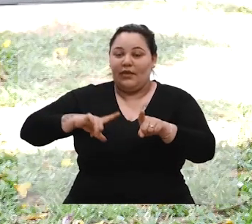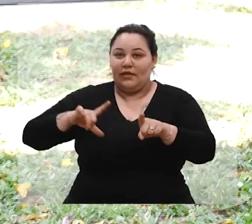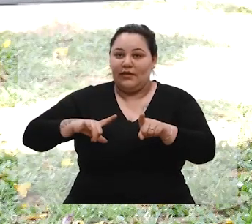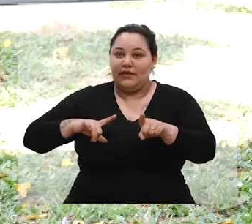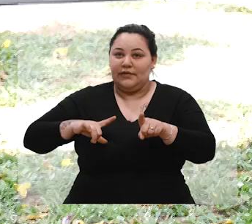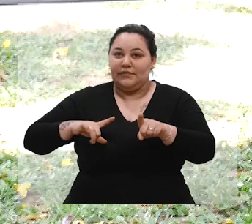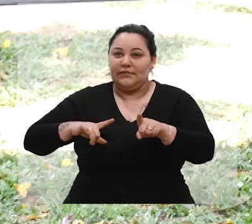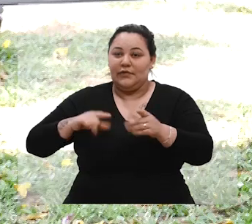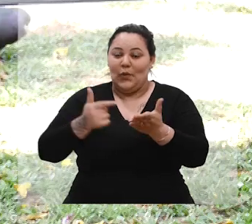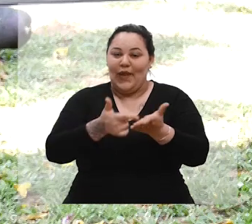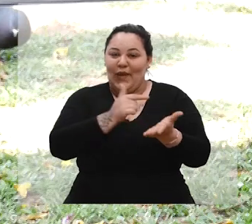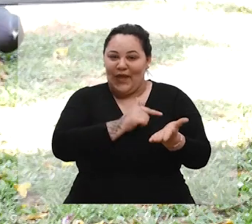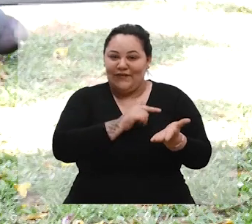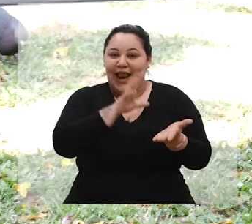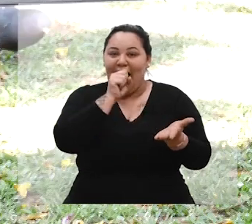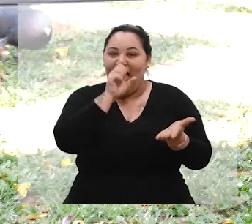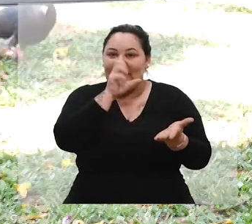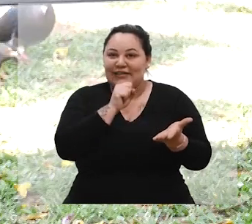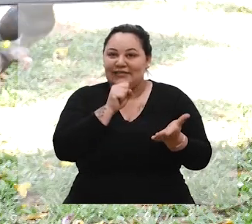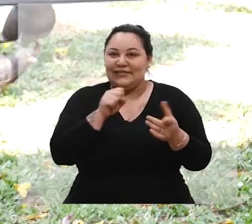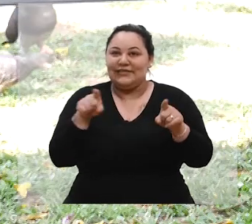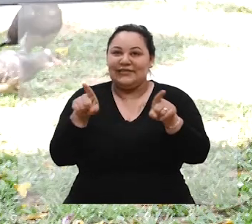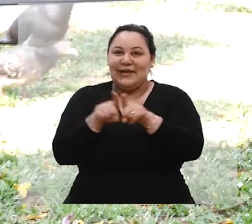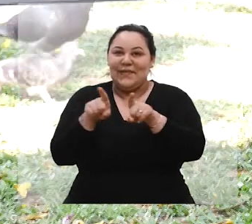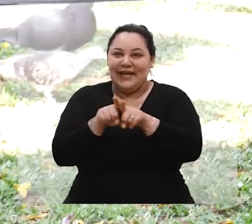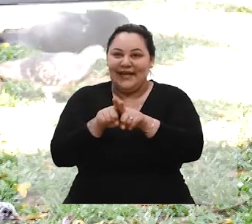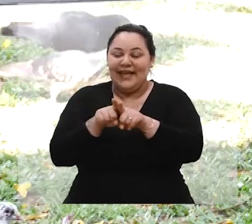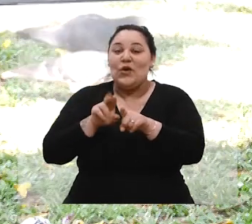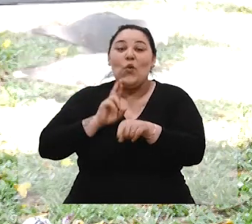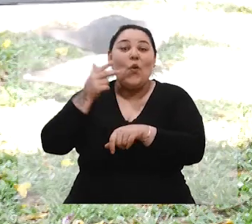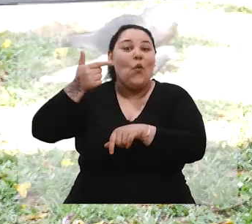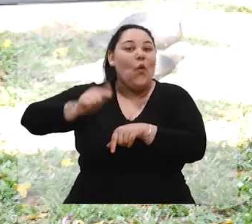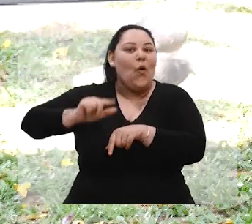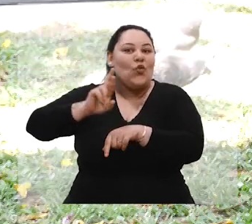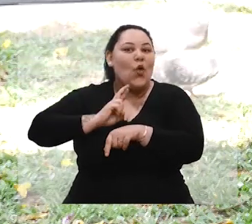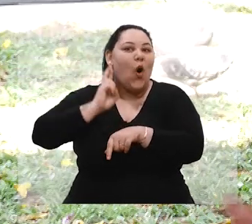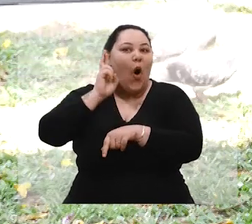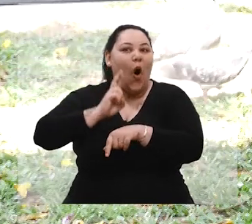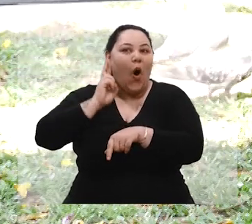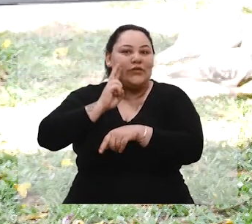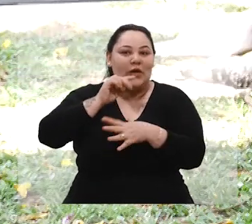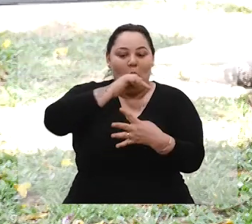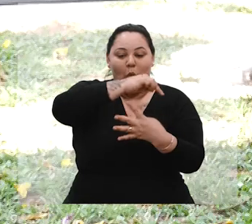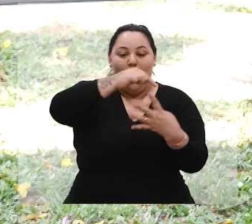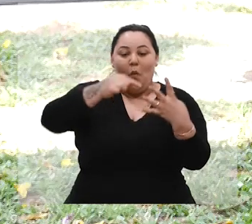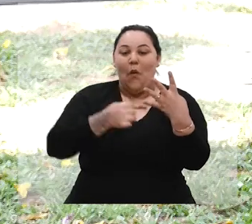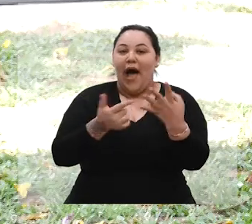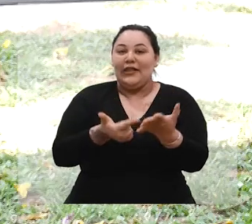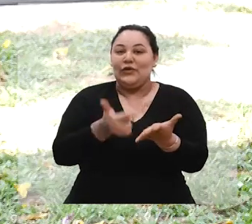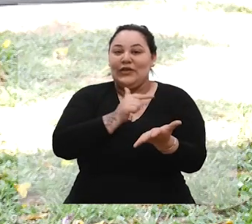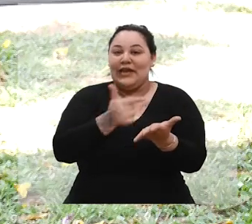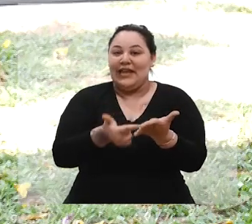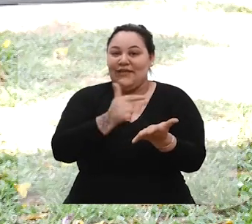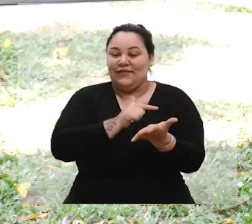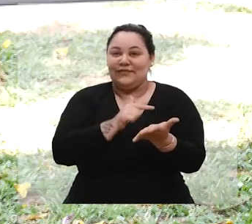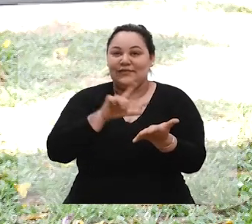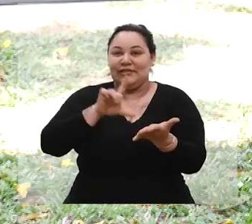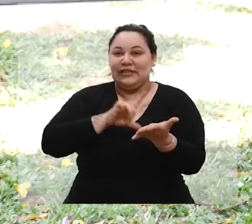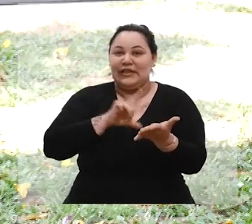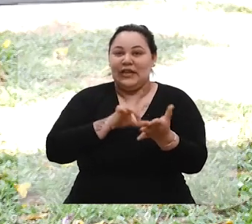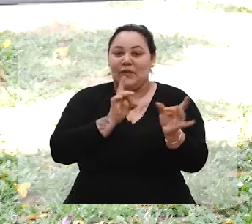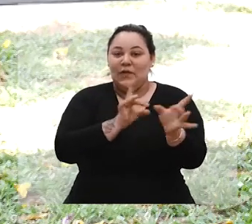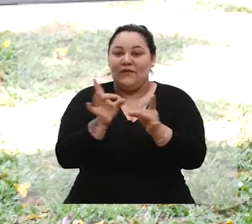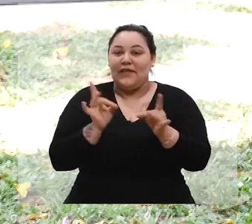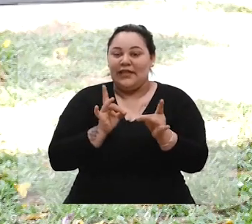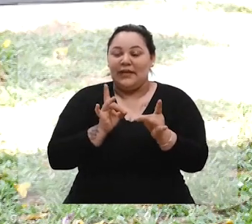Meu Vazio, que é laranja, e A Corda que Sai do Útero, que é rosa. E são os 4 livros que estão numa circulação mais ampla pela